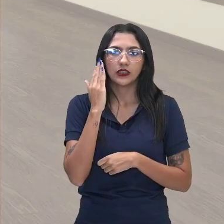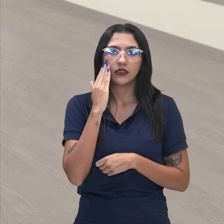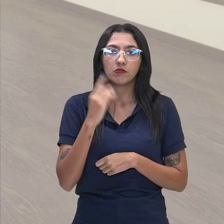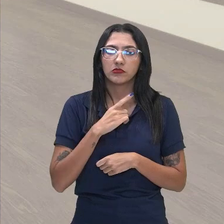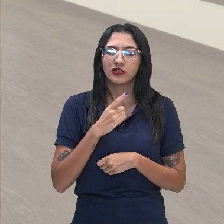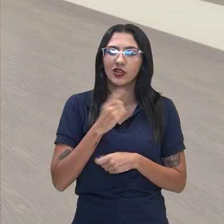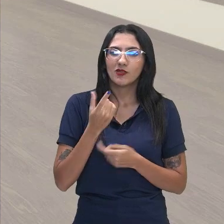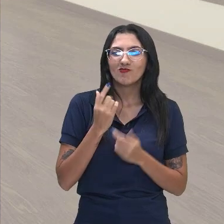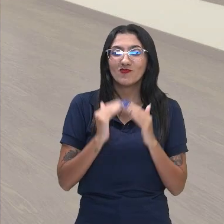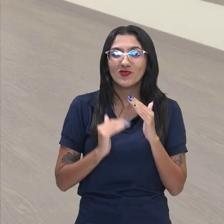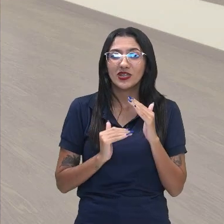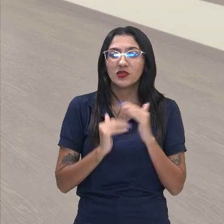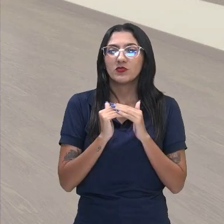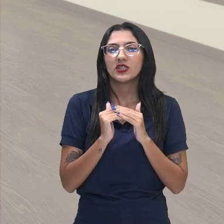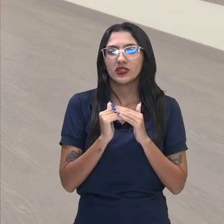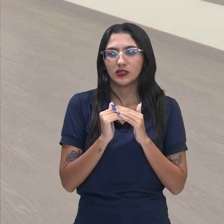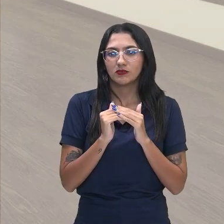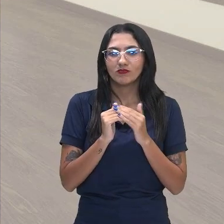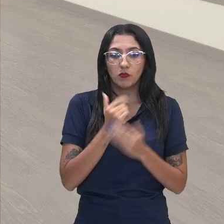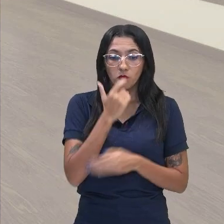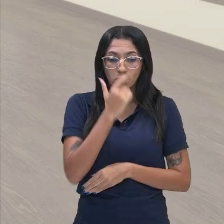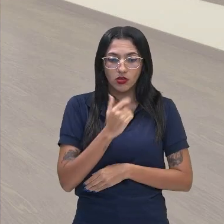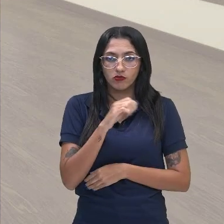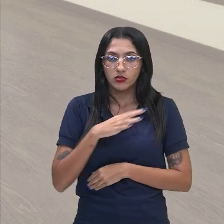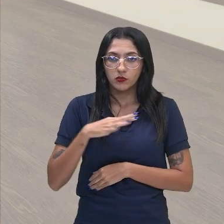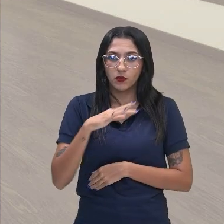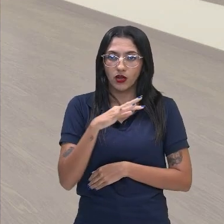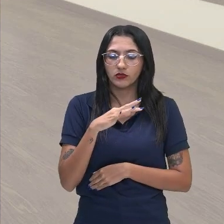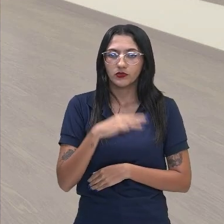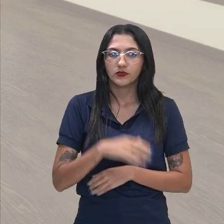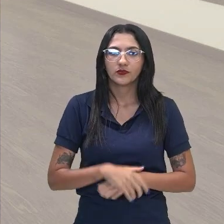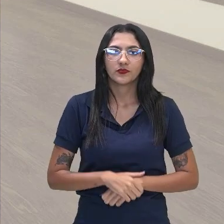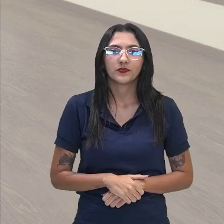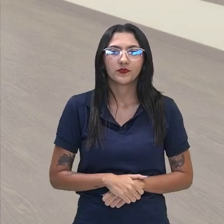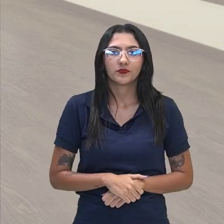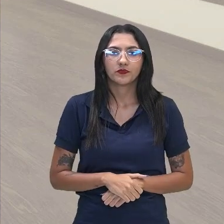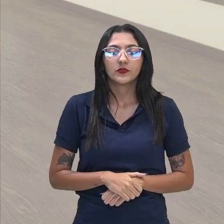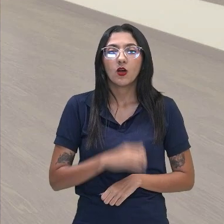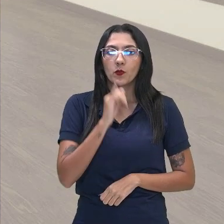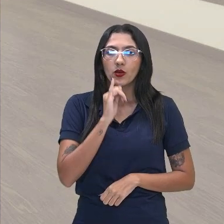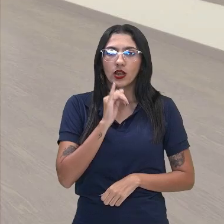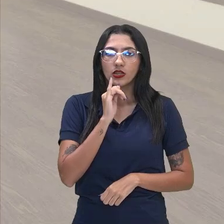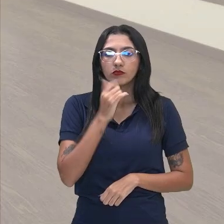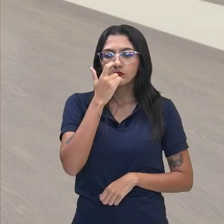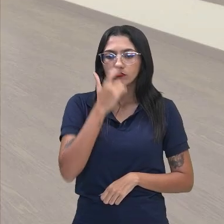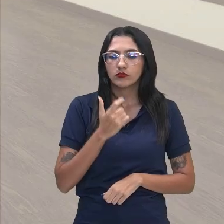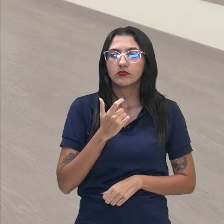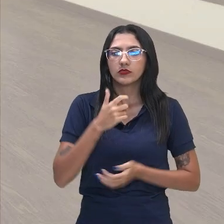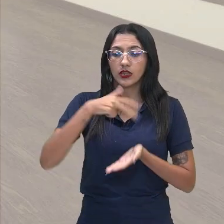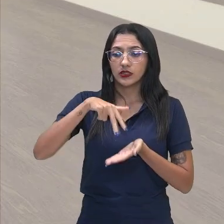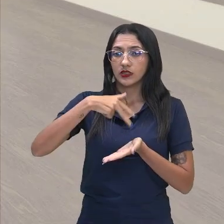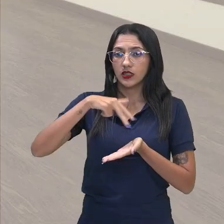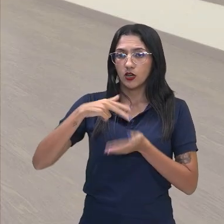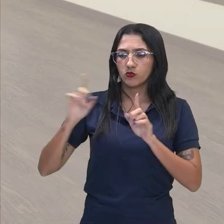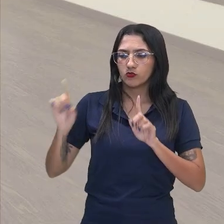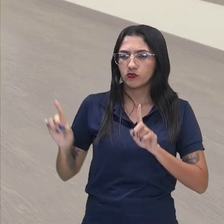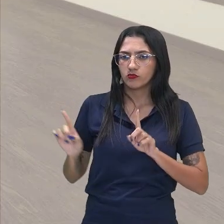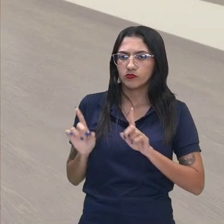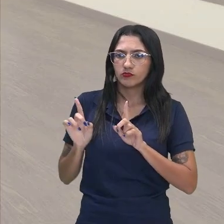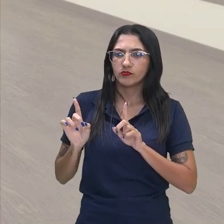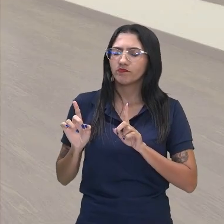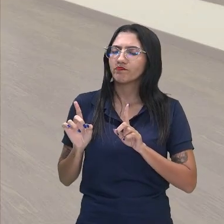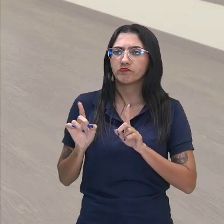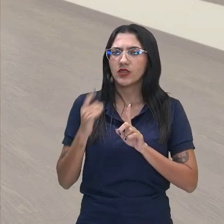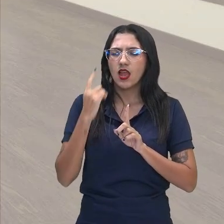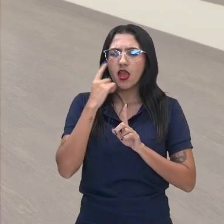limitação entre o meu espaço e o espaço do outro. Por exemplo, eu estou aqui dançando com esse colega. Eu não posso